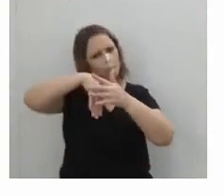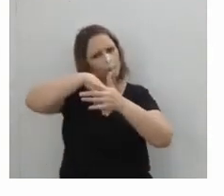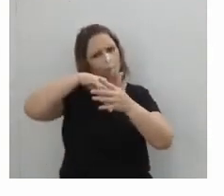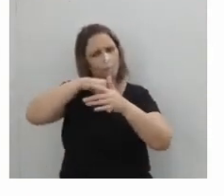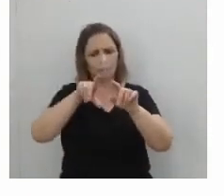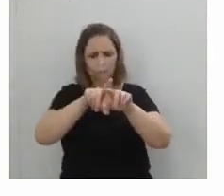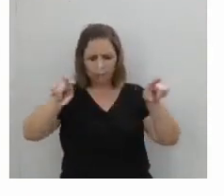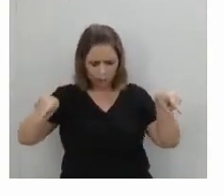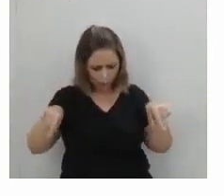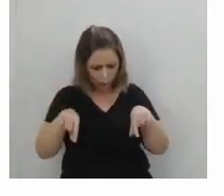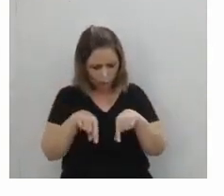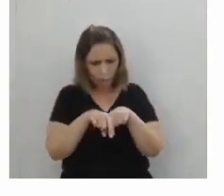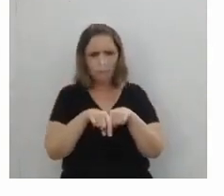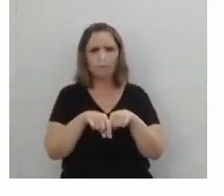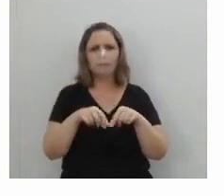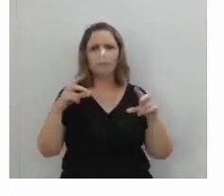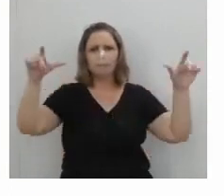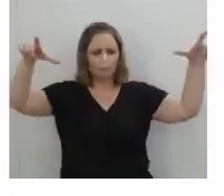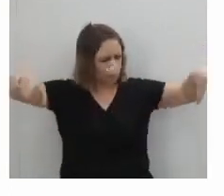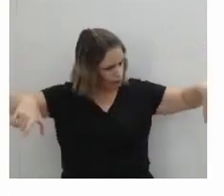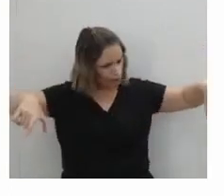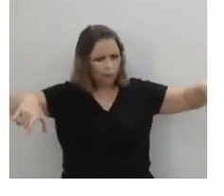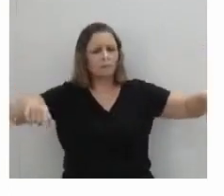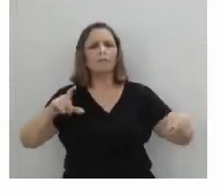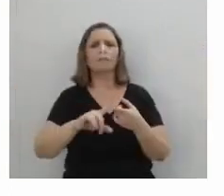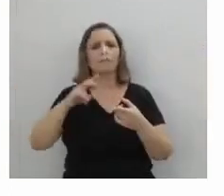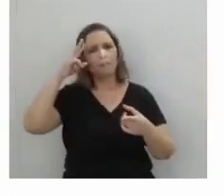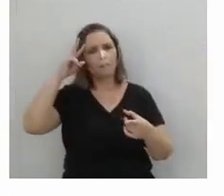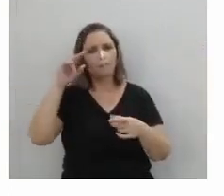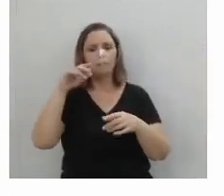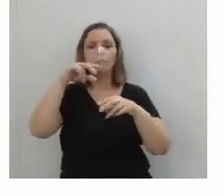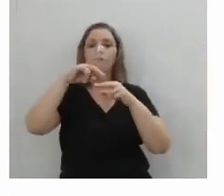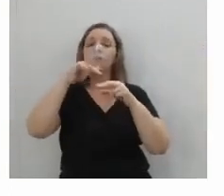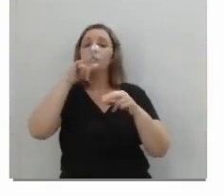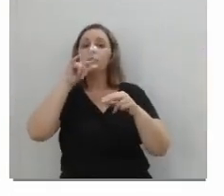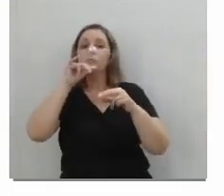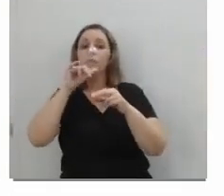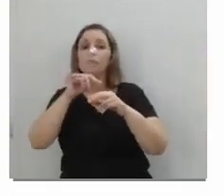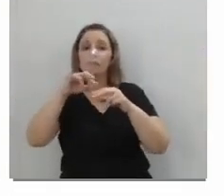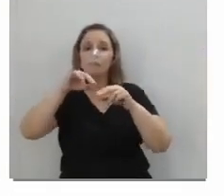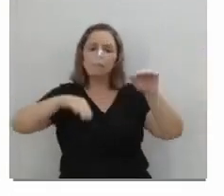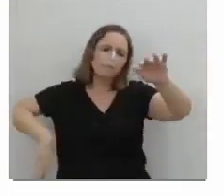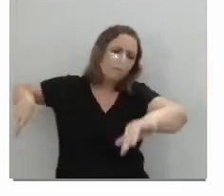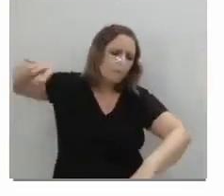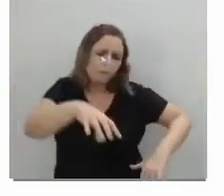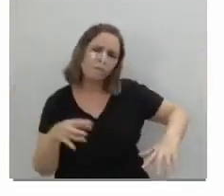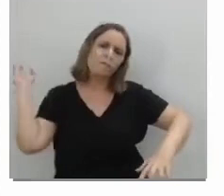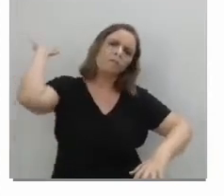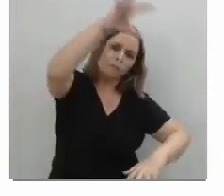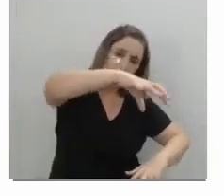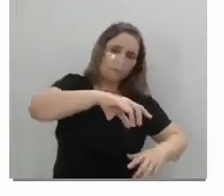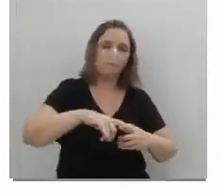da quadra, da dimensão da quadra, tem 2 barras. E lembra o polo aquático, porque no ato de fazer o